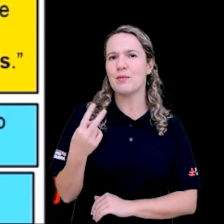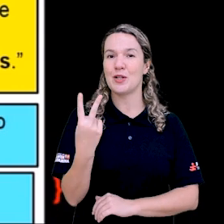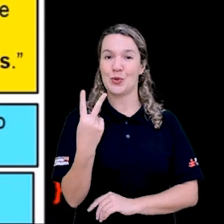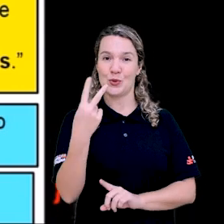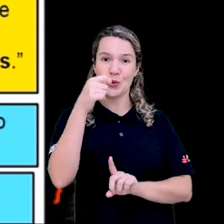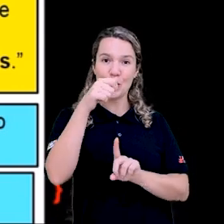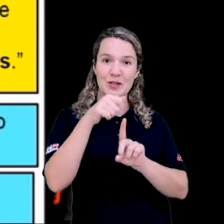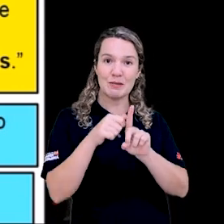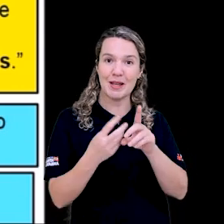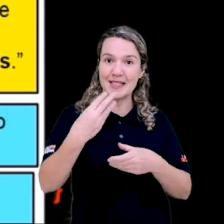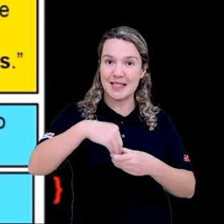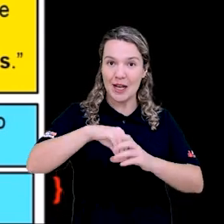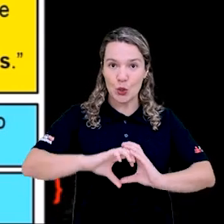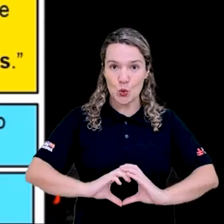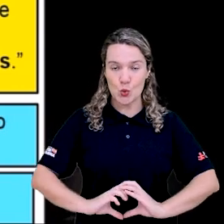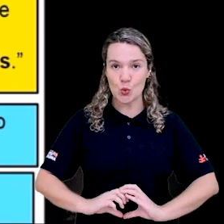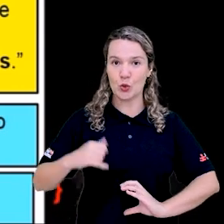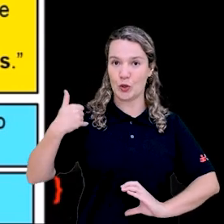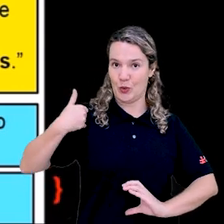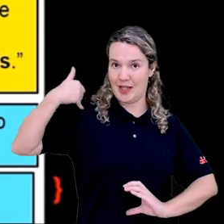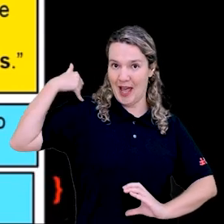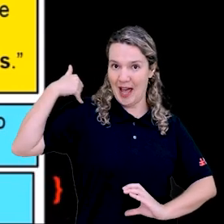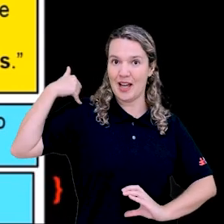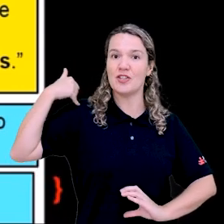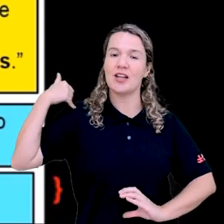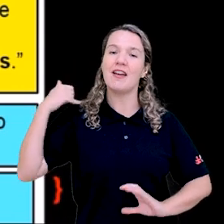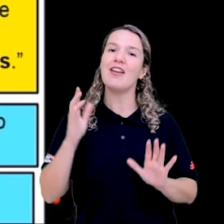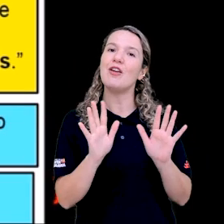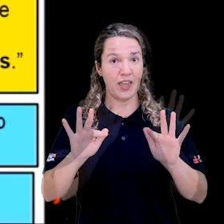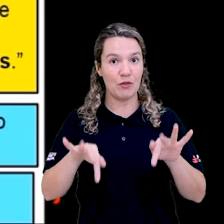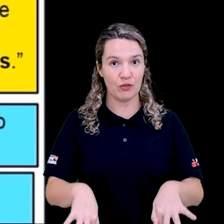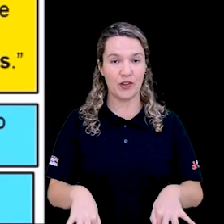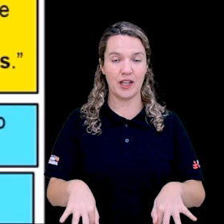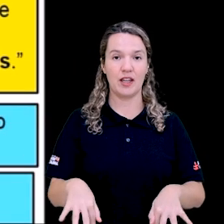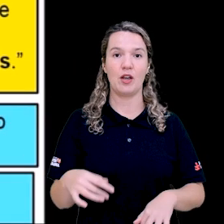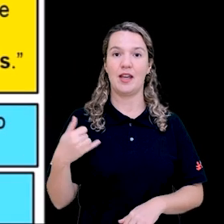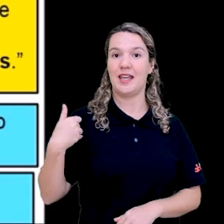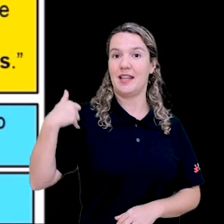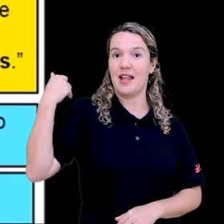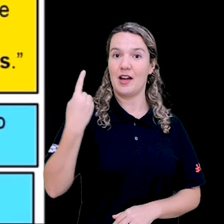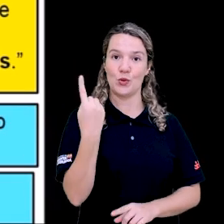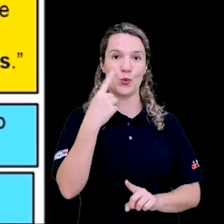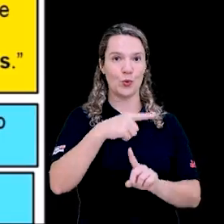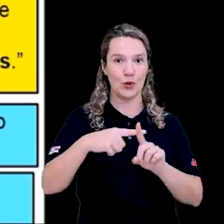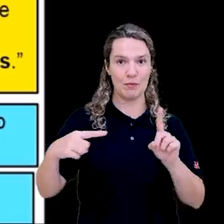intraútero e vai terminar aproximadamente com 1 ano e meio de idade.